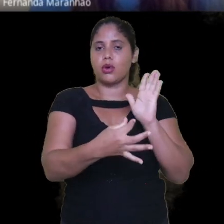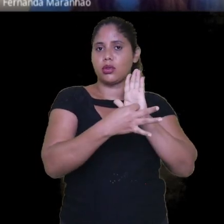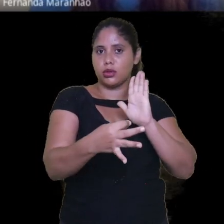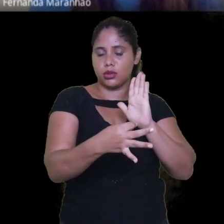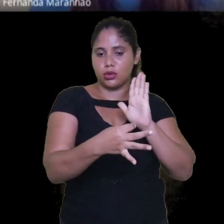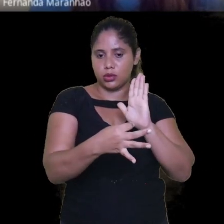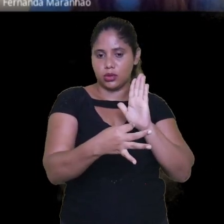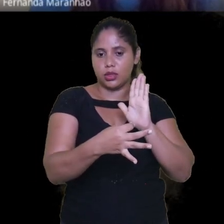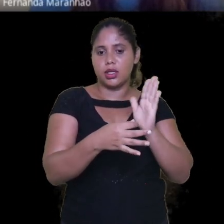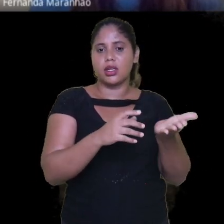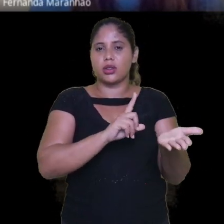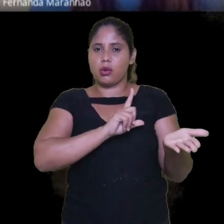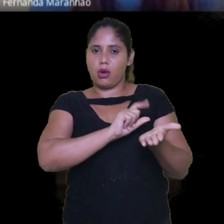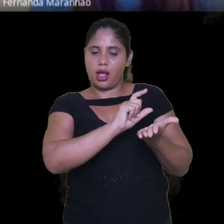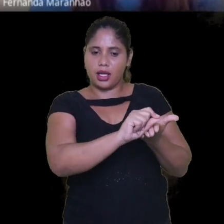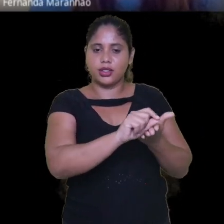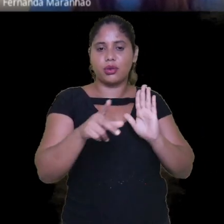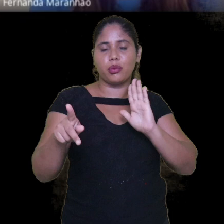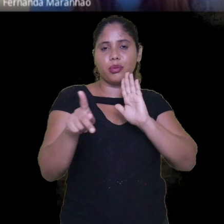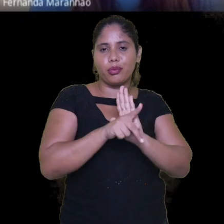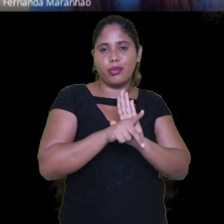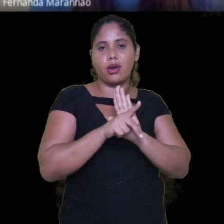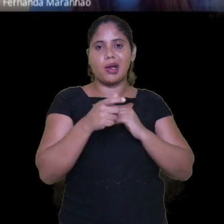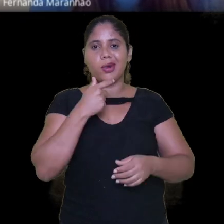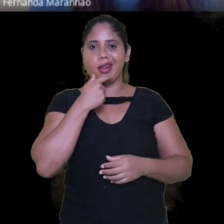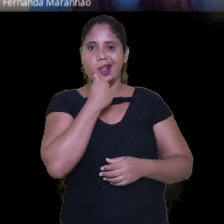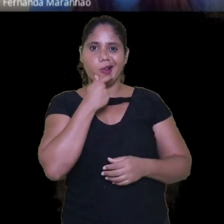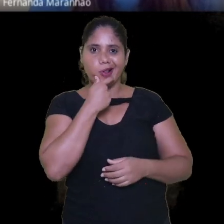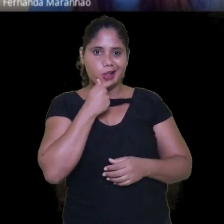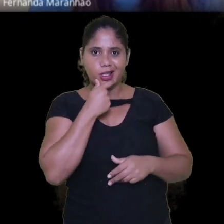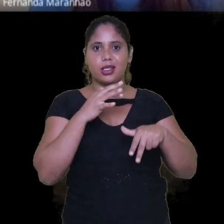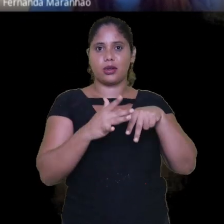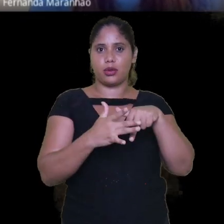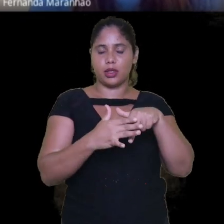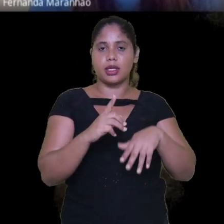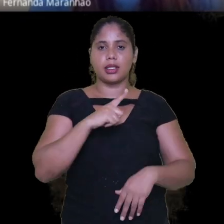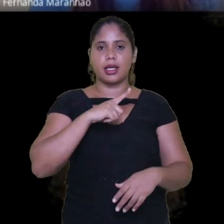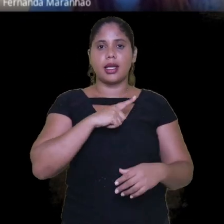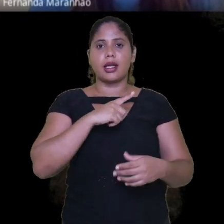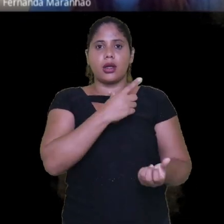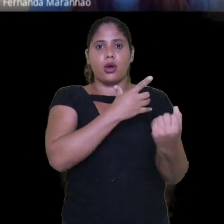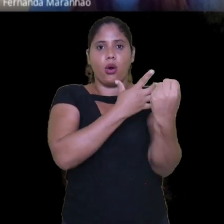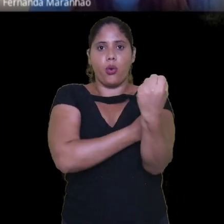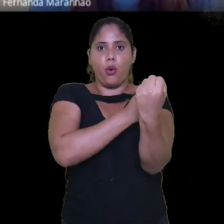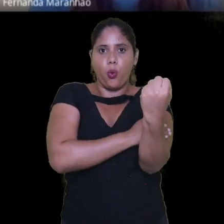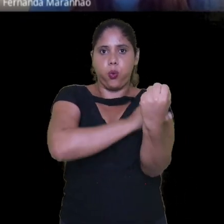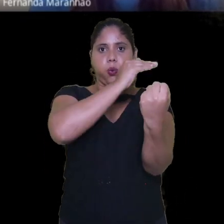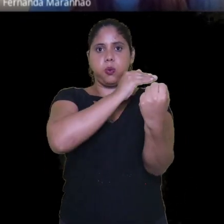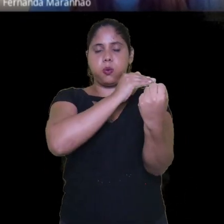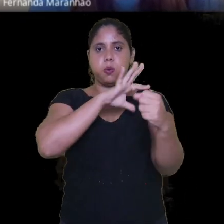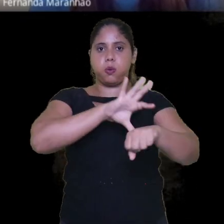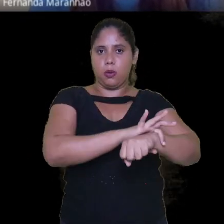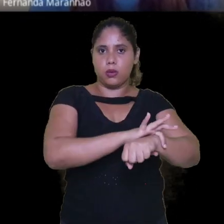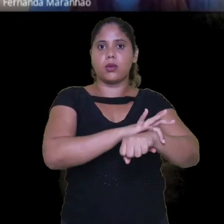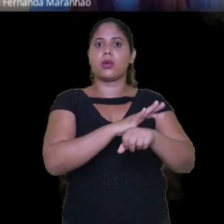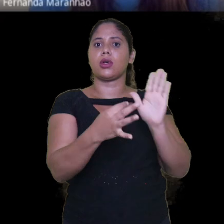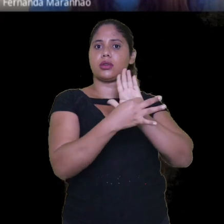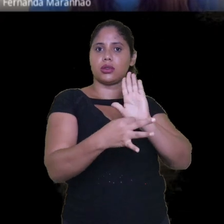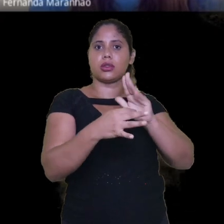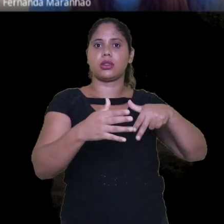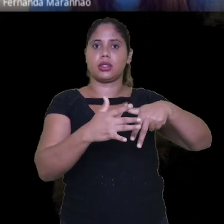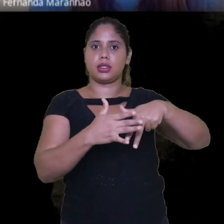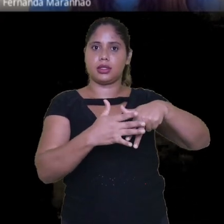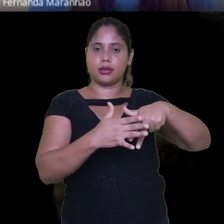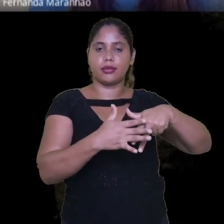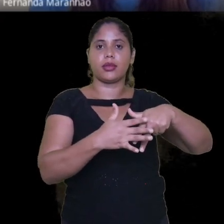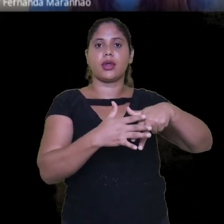ser tão reduzido quanto na hipertensão crônica, porque provavelmente nessa paciente as artérias uterinas têm um calibre